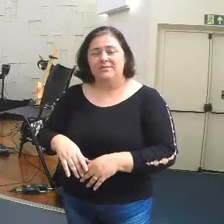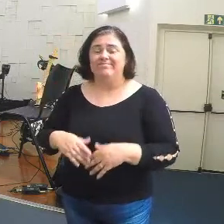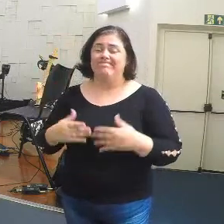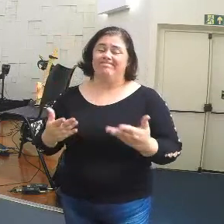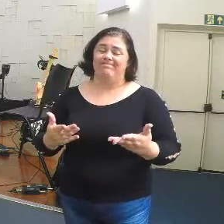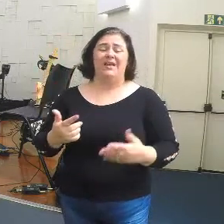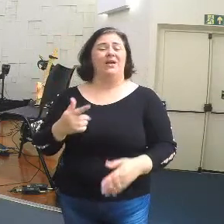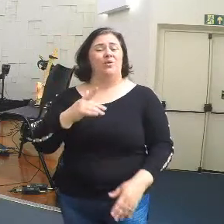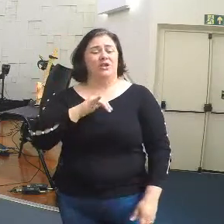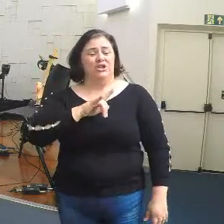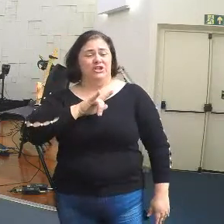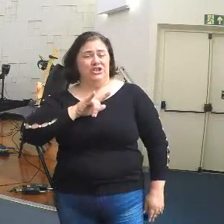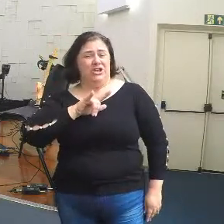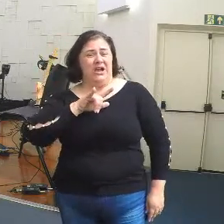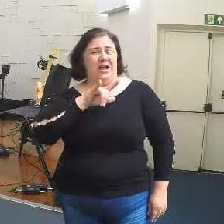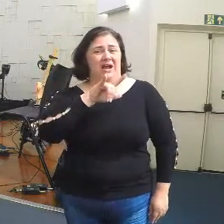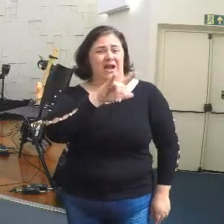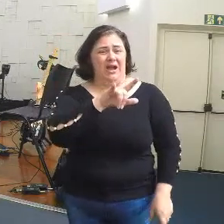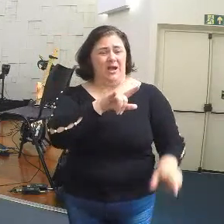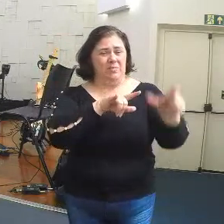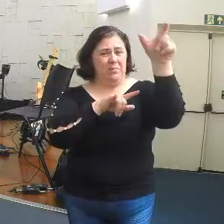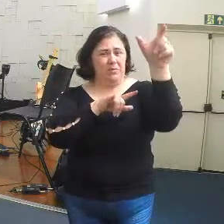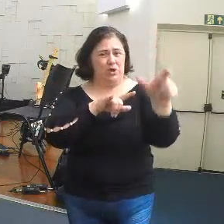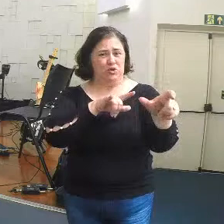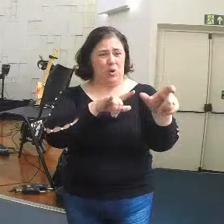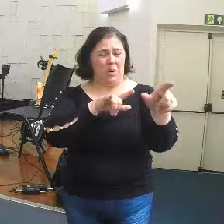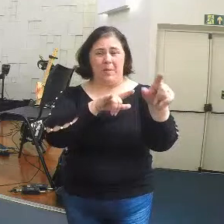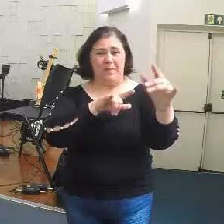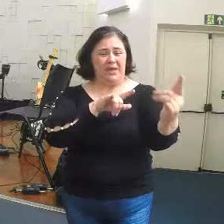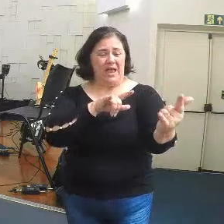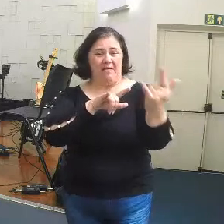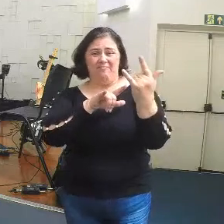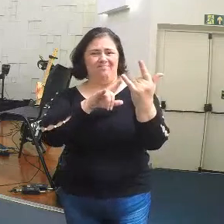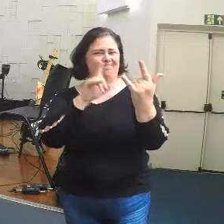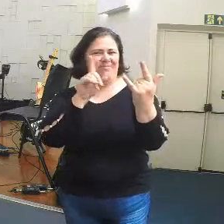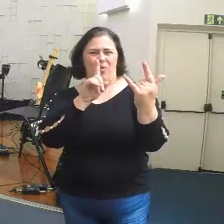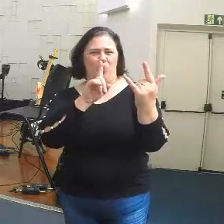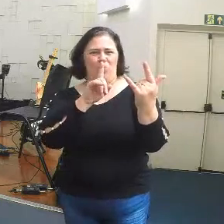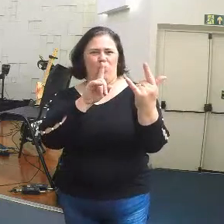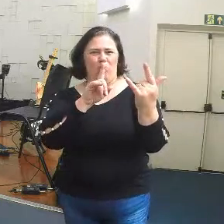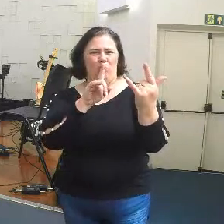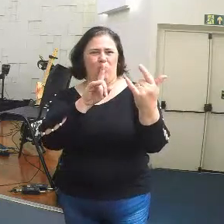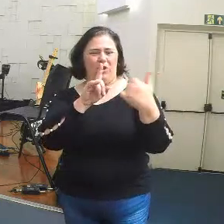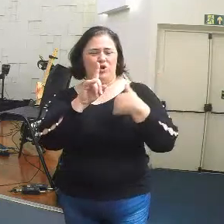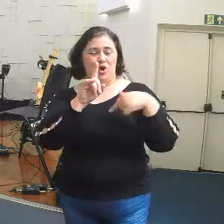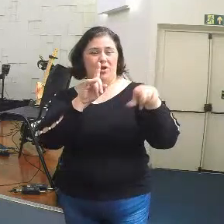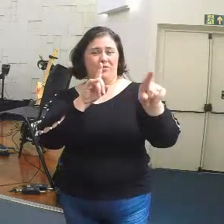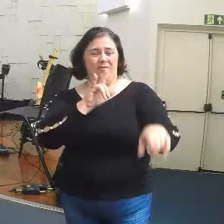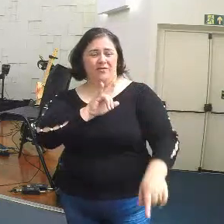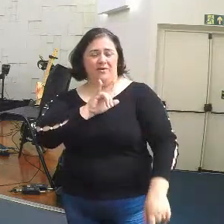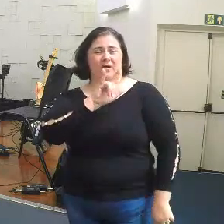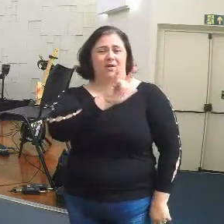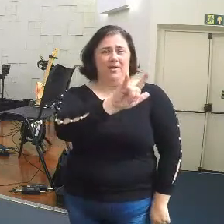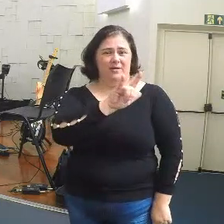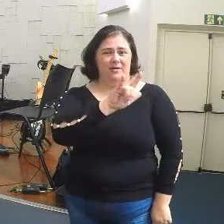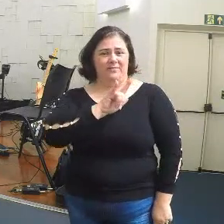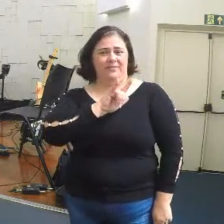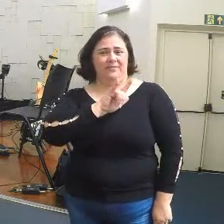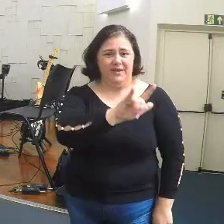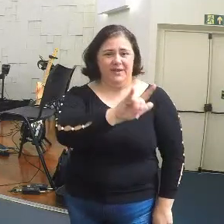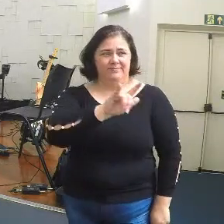você ama sem reciprocidade, ou sem expectativa de reciprocidade. É quando você ama o